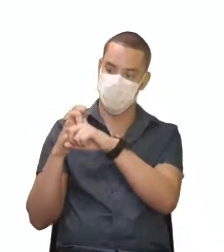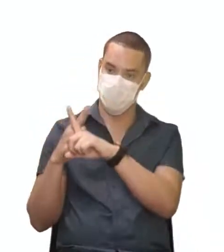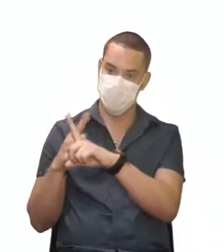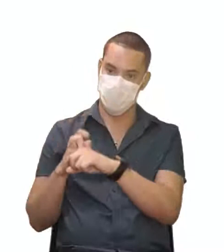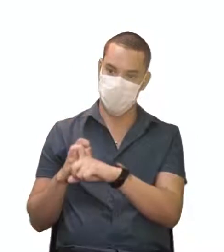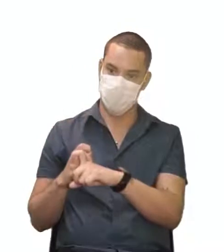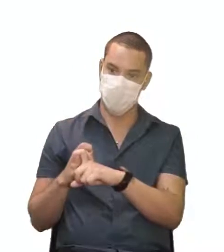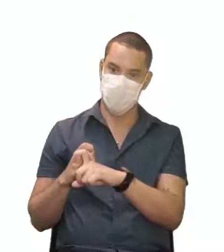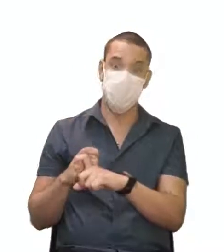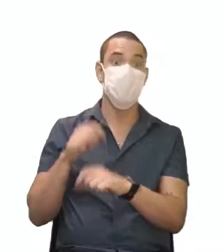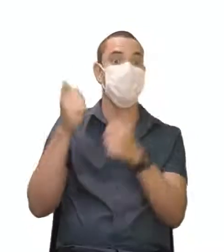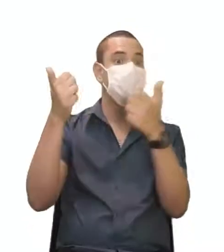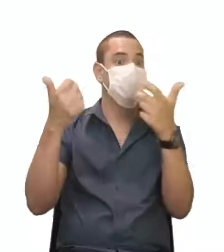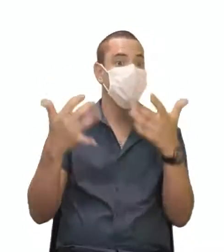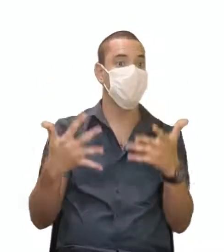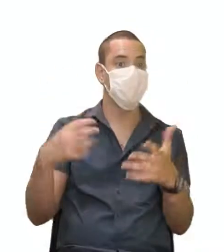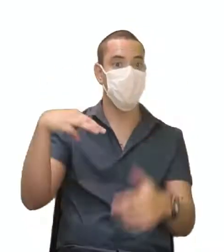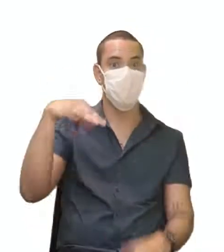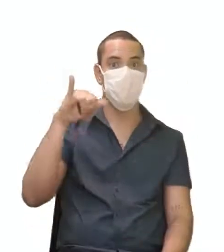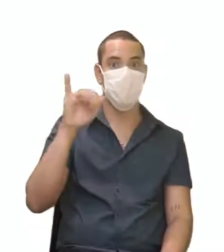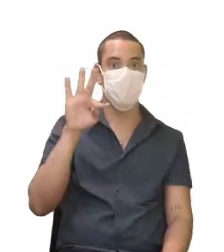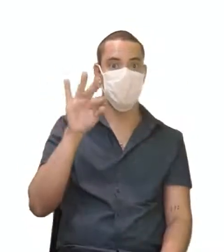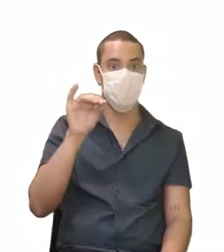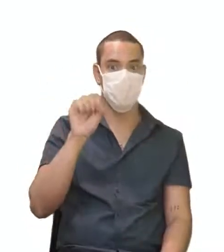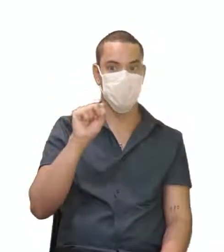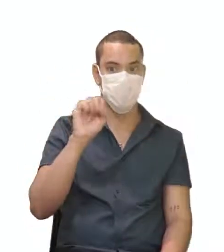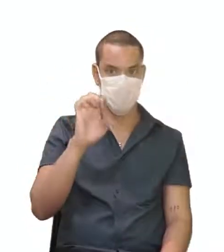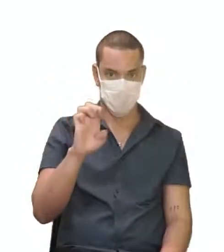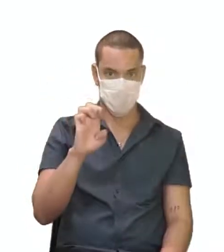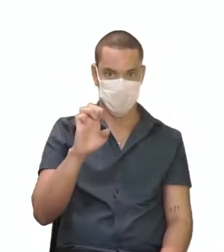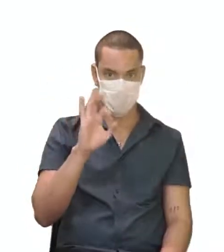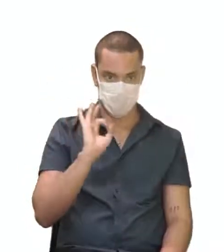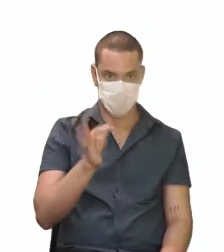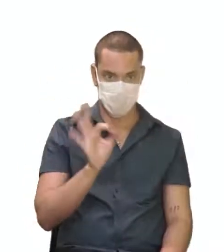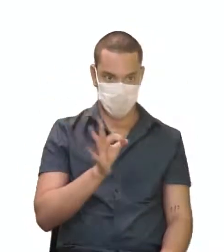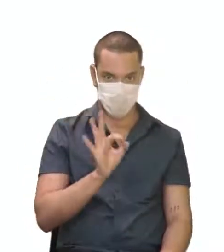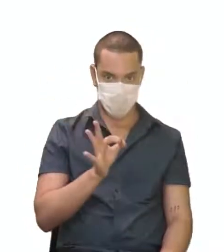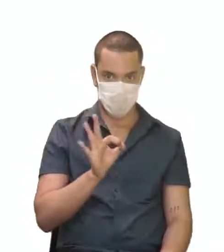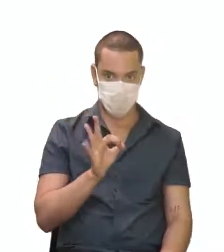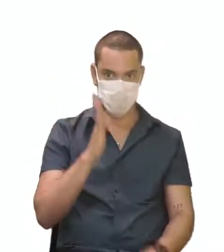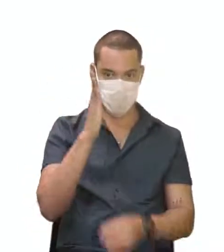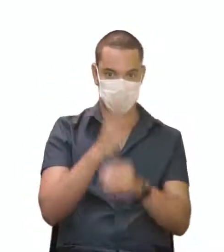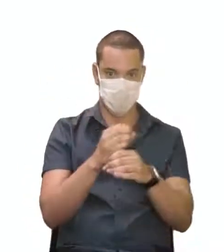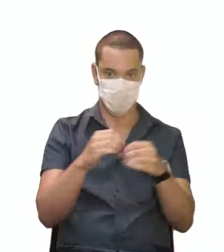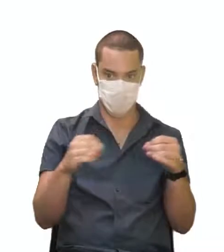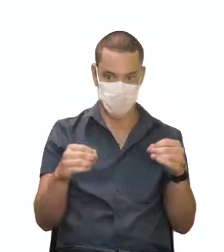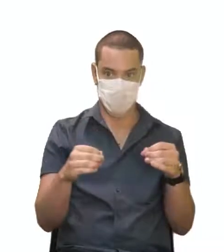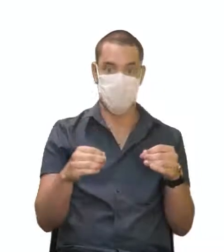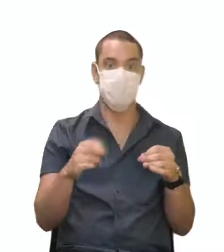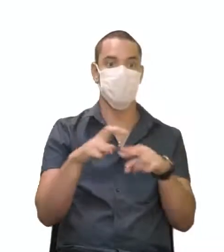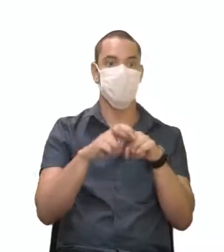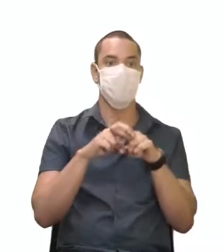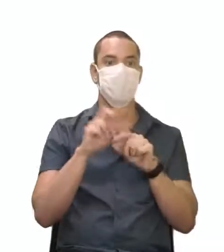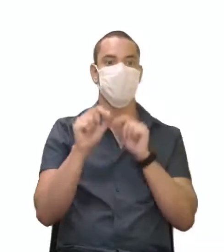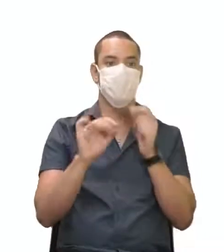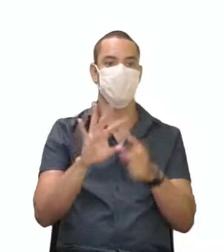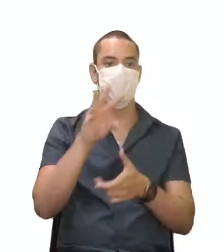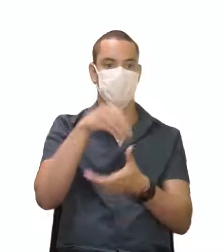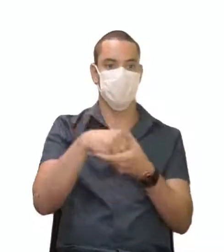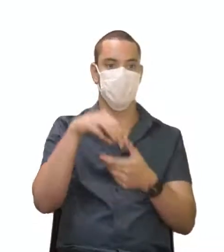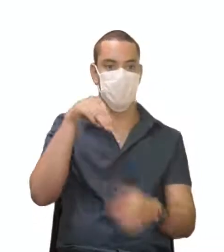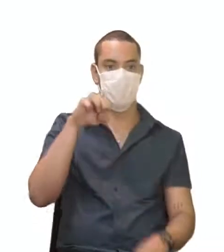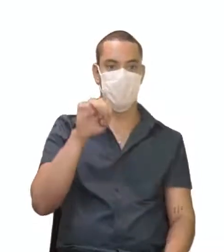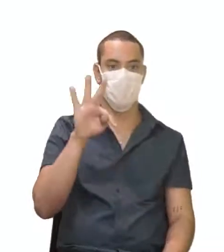Nós estamos falando de mitose. Perfeito? Então, esses cromossomos na metáfase vão estar aí,